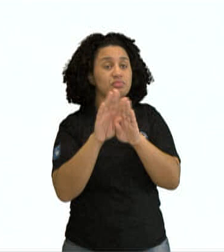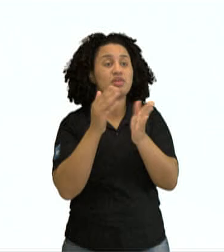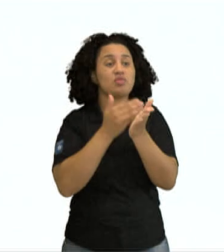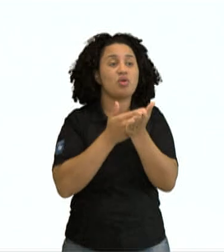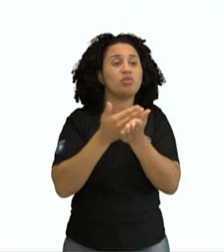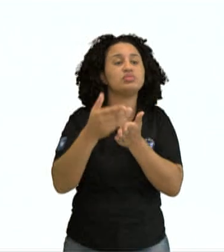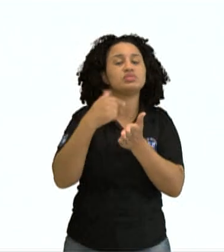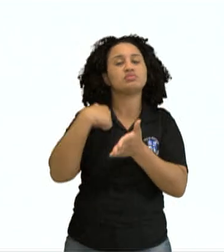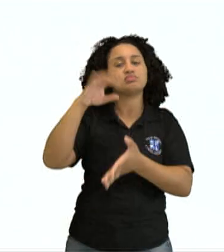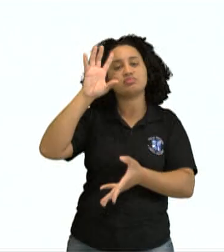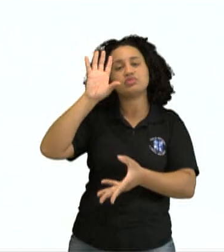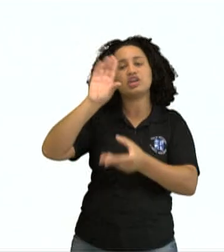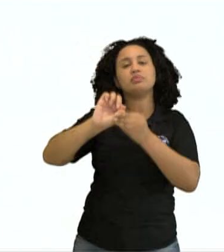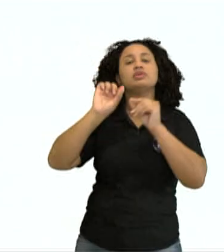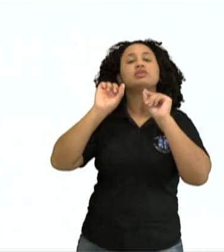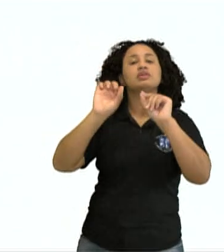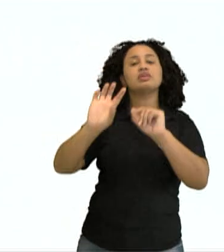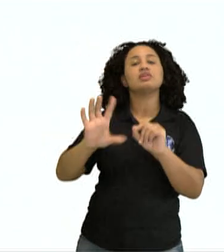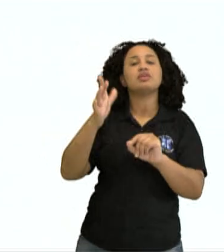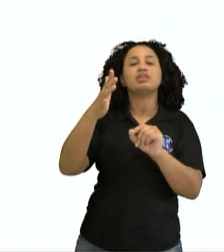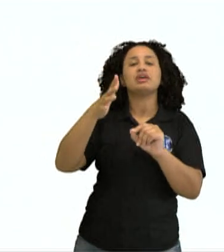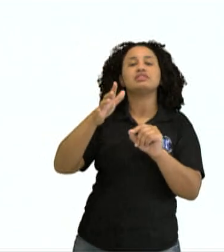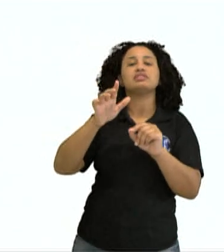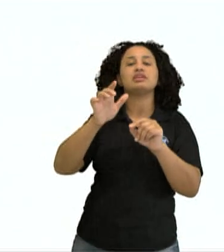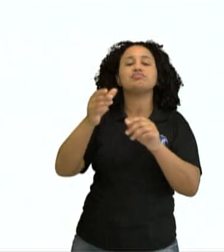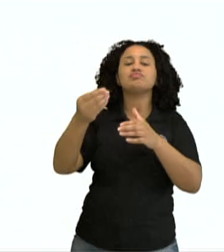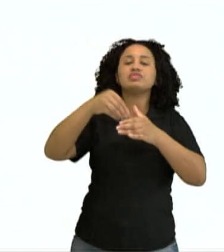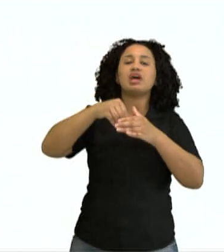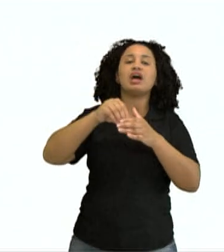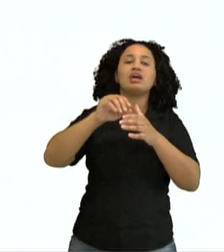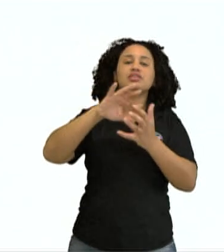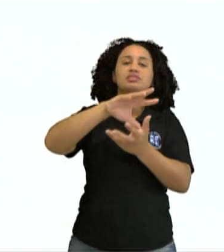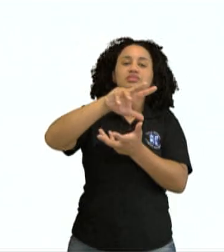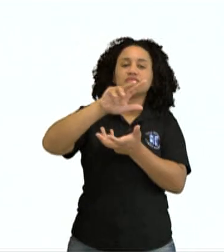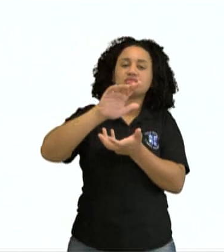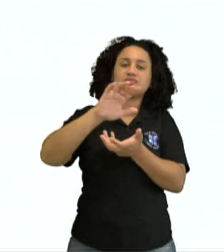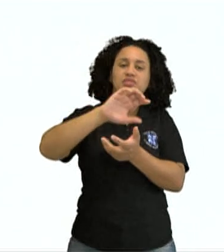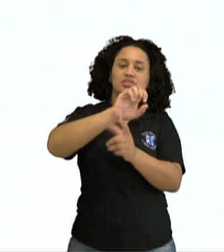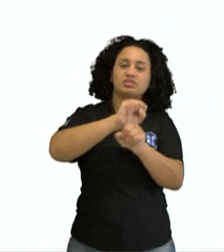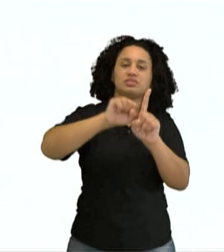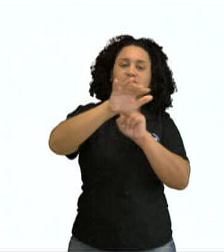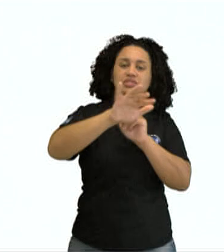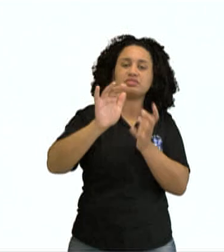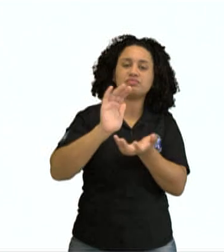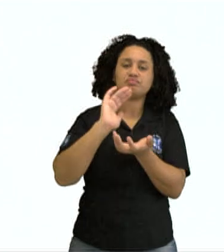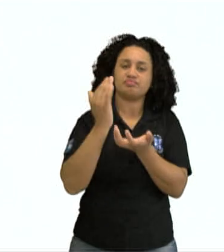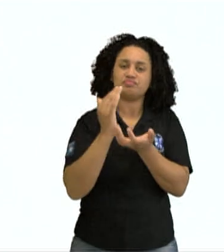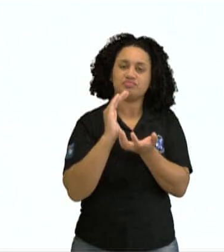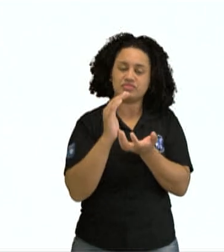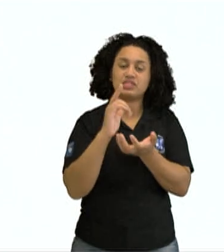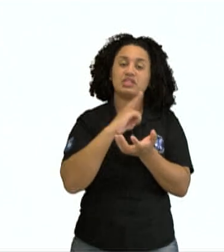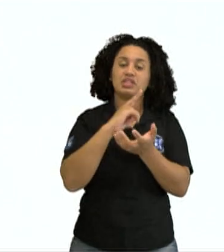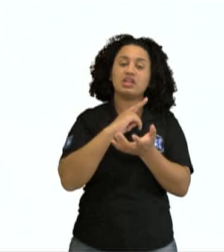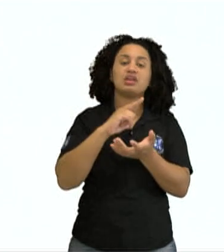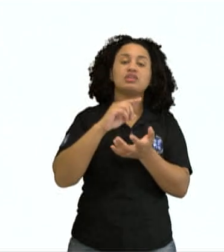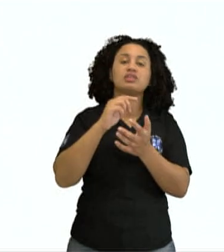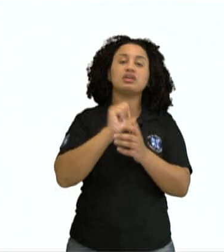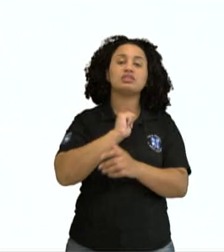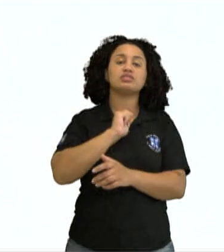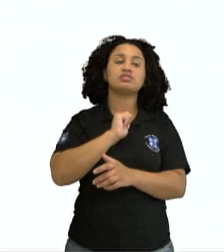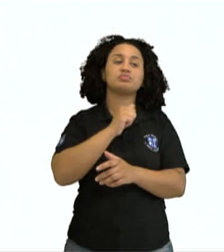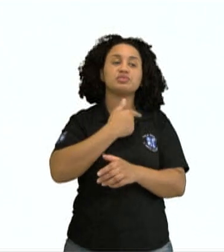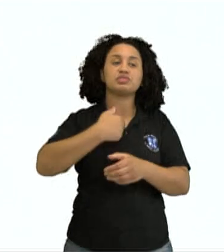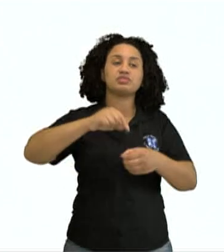buscar entender o que acontece no interior das sociedades ocidentais, desenvolvendo a antropologia urbana. Veja que